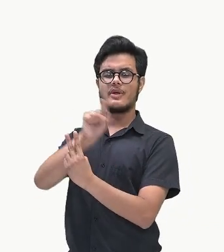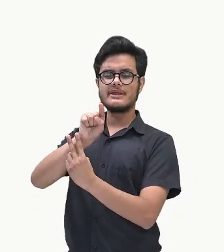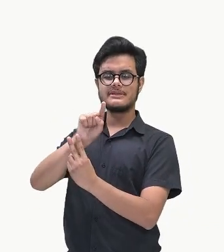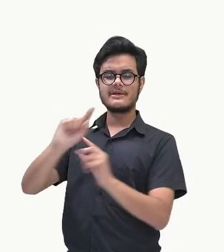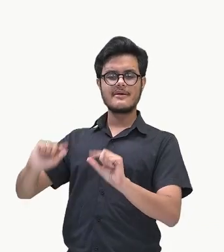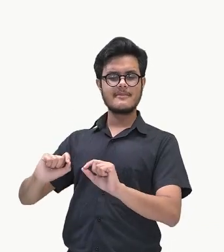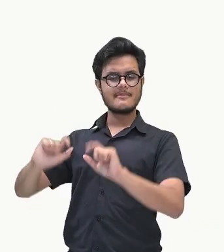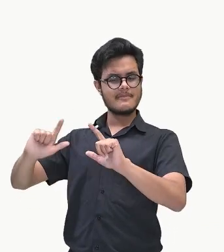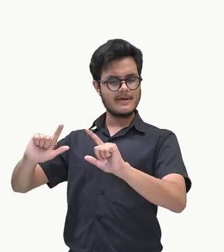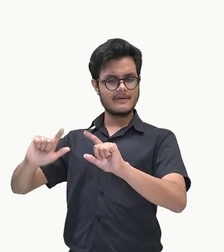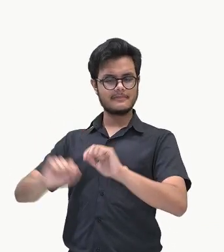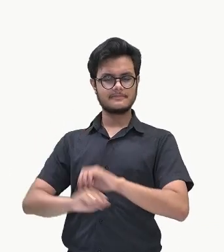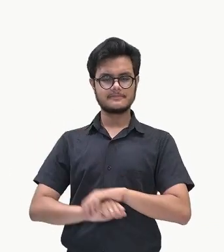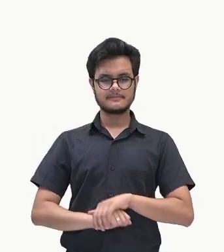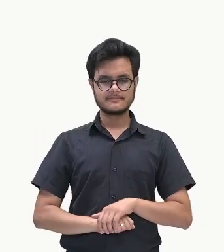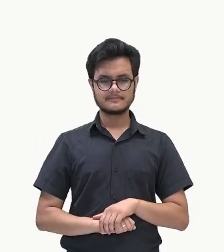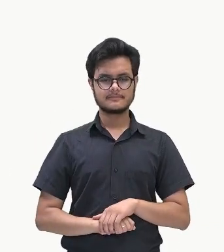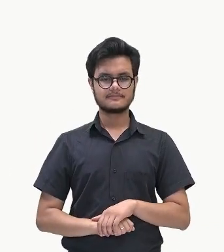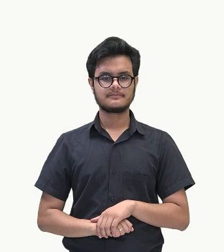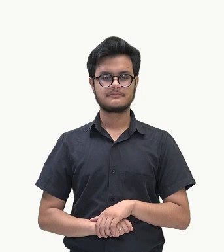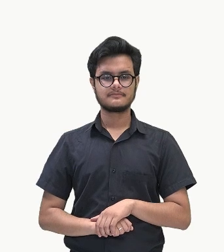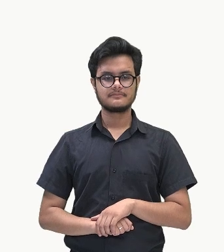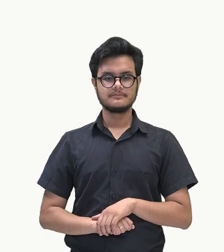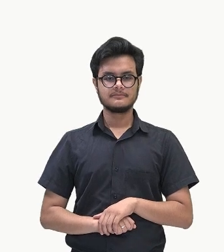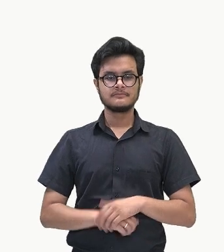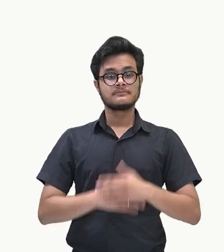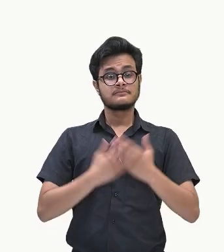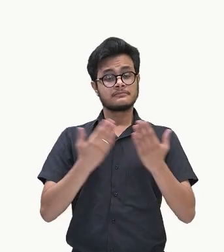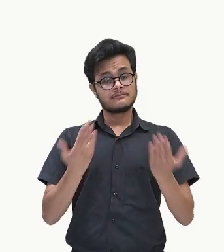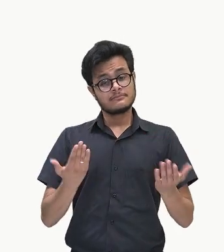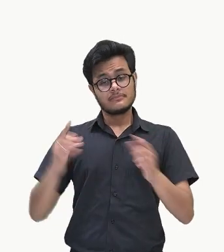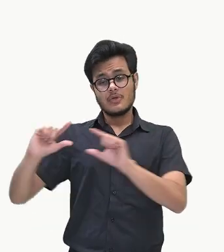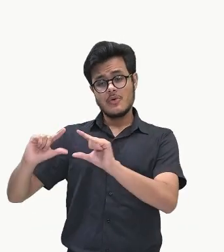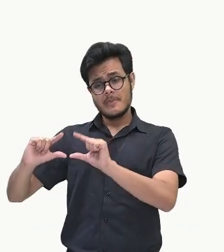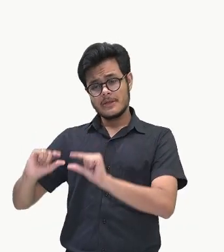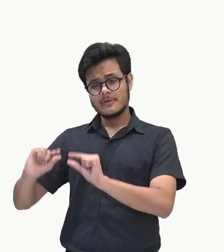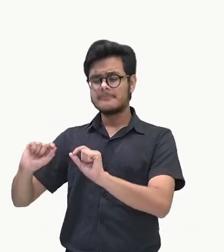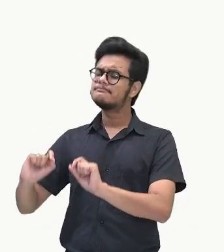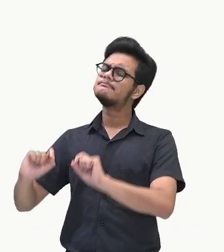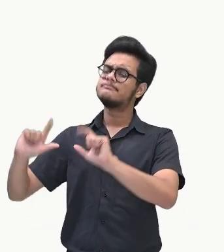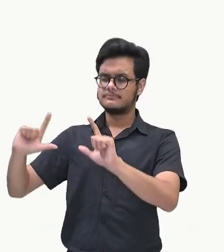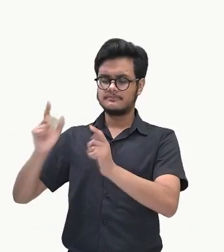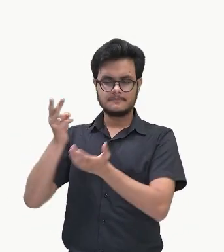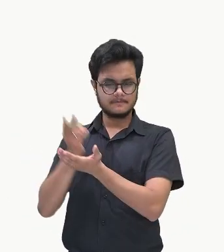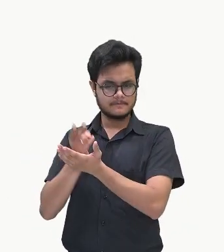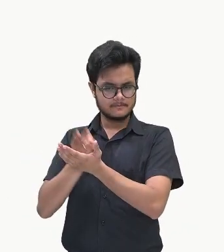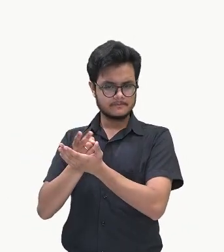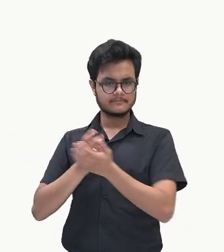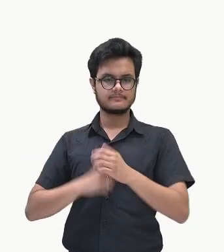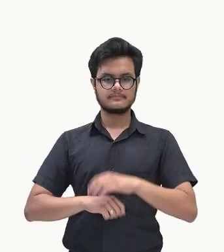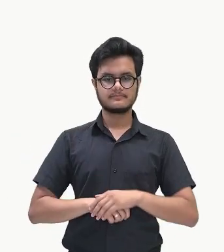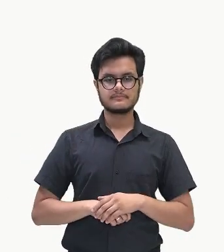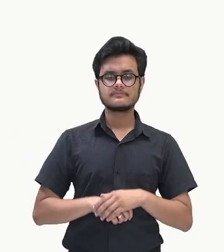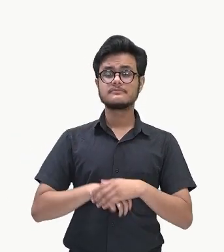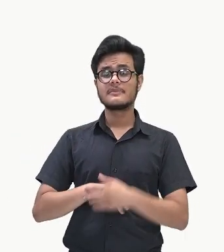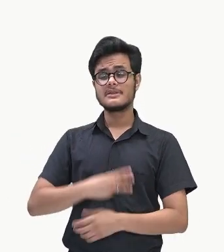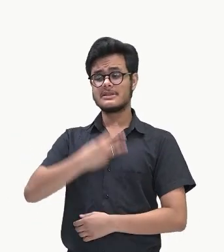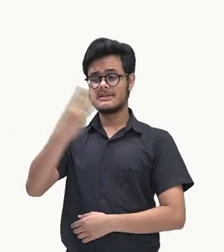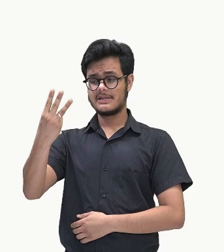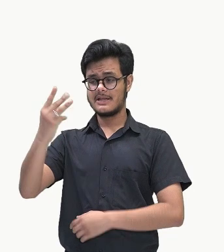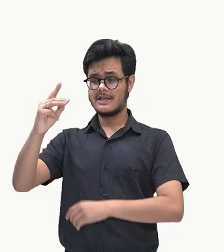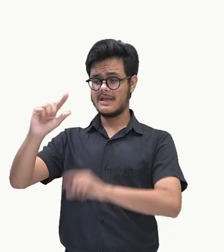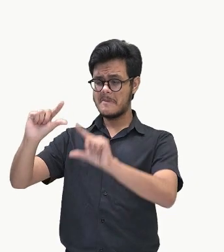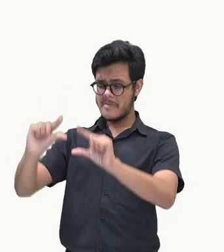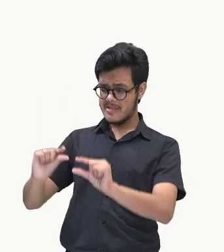maior. Aquele que possui o menor índice será o número maior. Como eu sei que 3